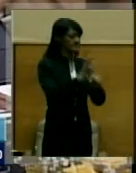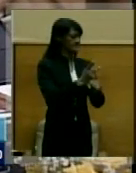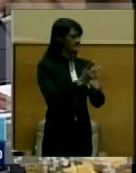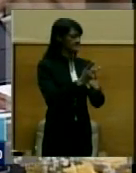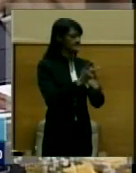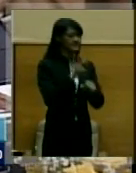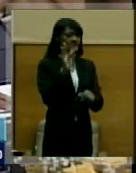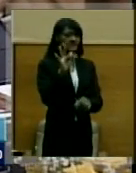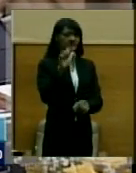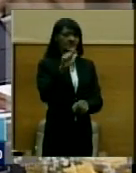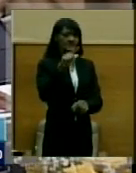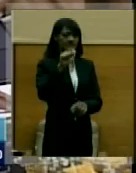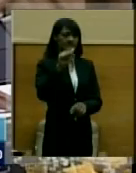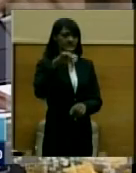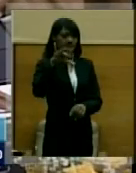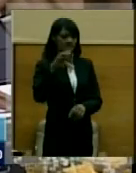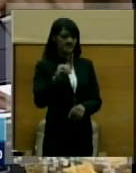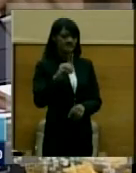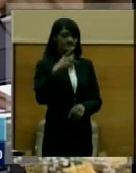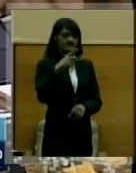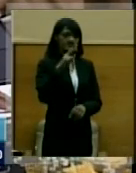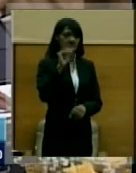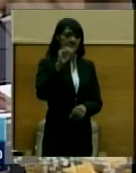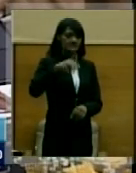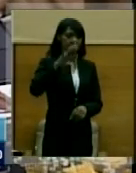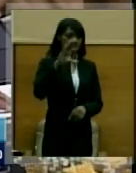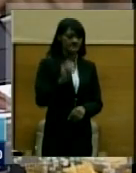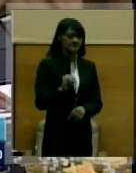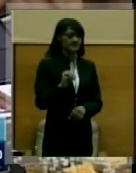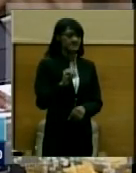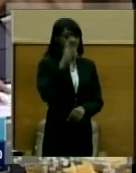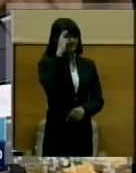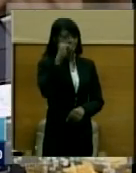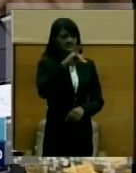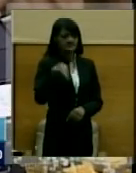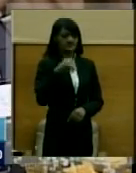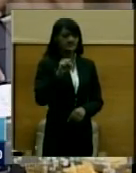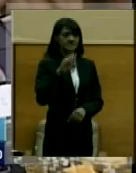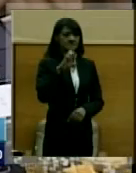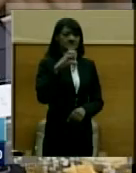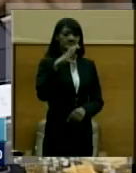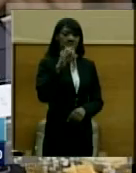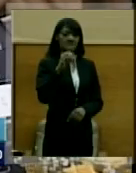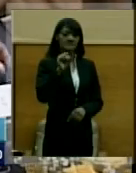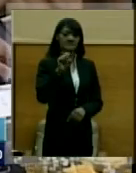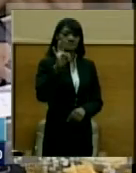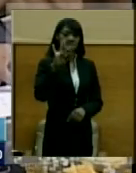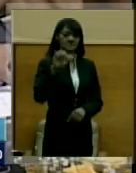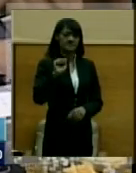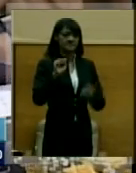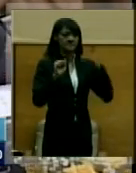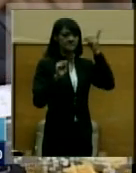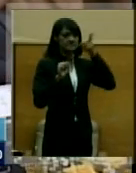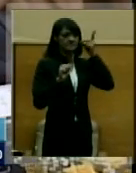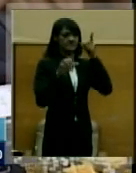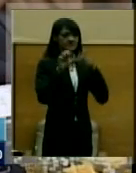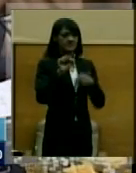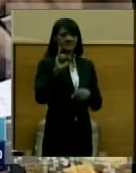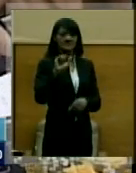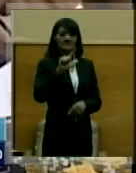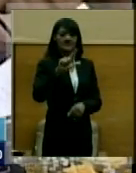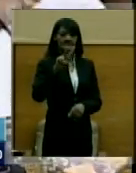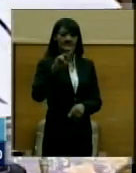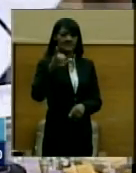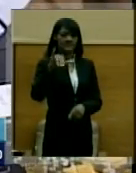Superação Flávio Primo ao senhor José Lúcio Alves Costa, conforme iniciativa da deputada Silvia